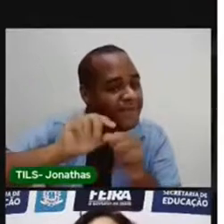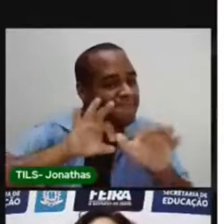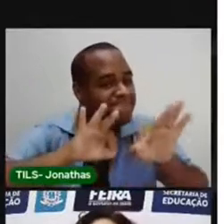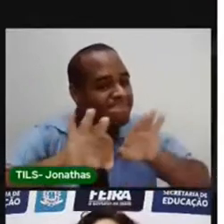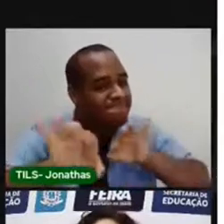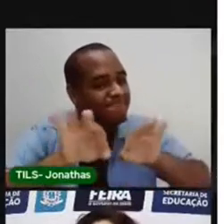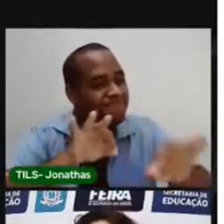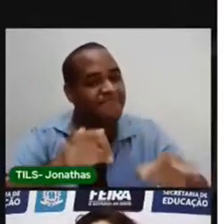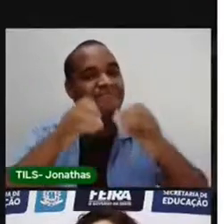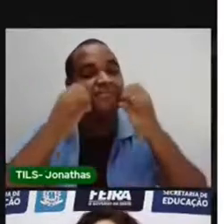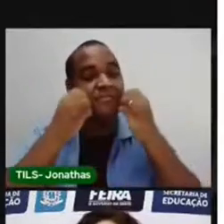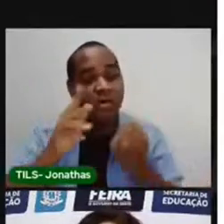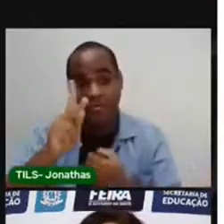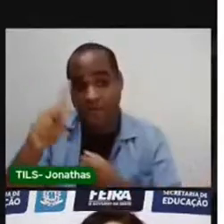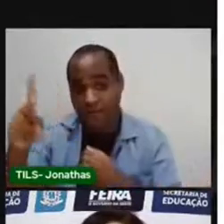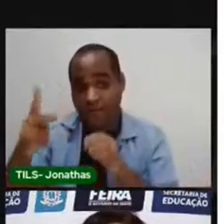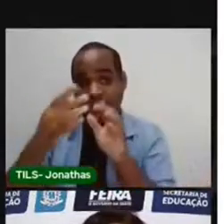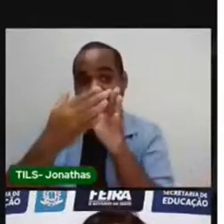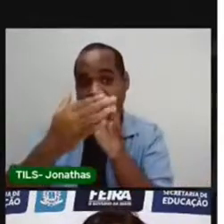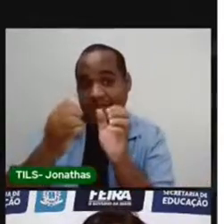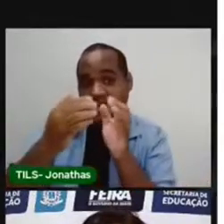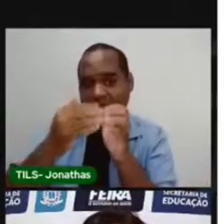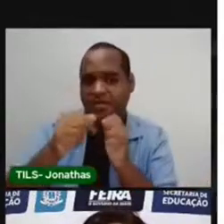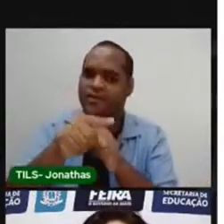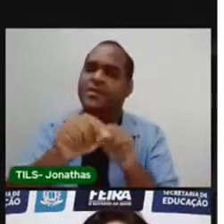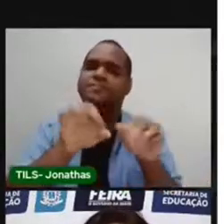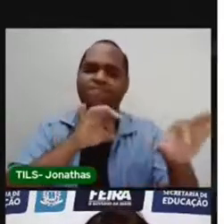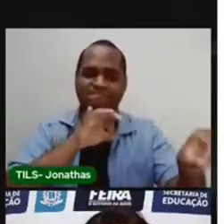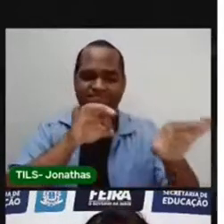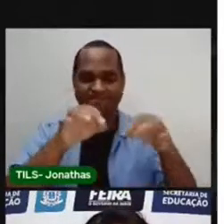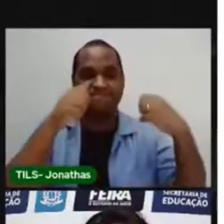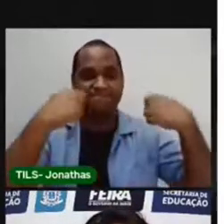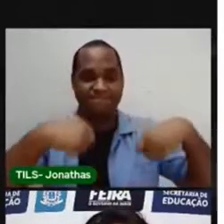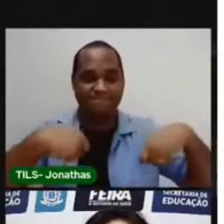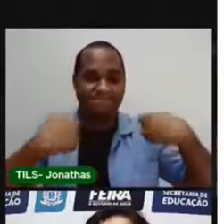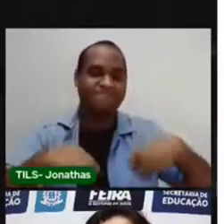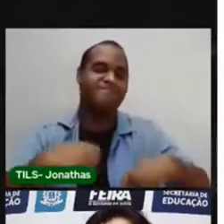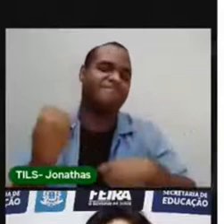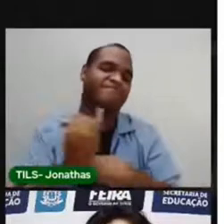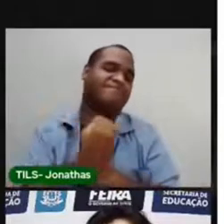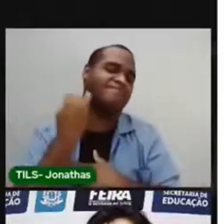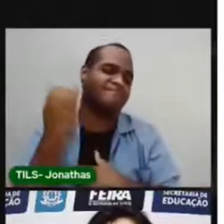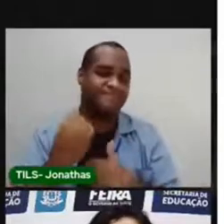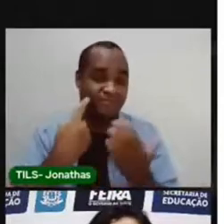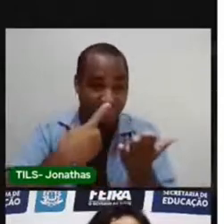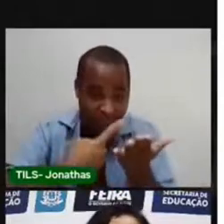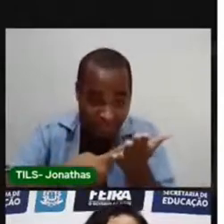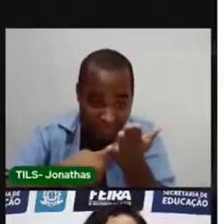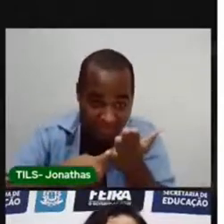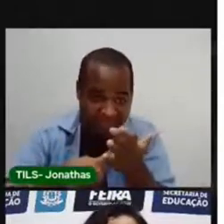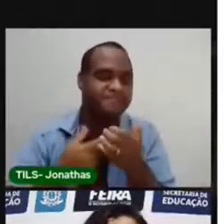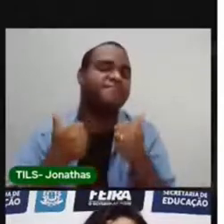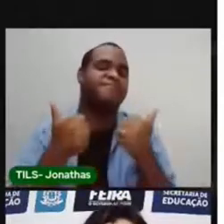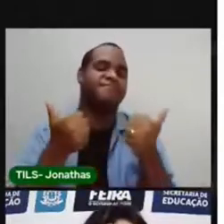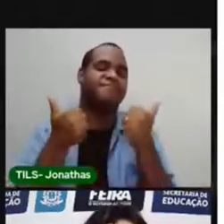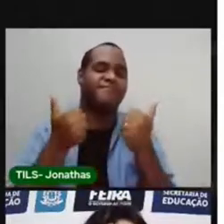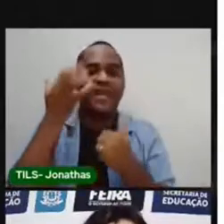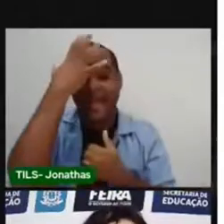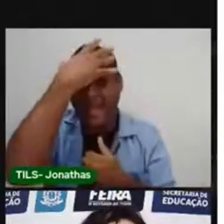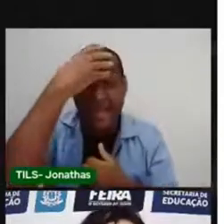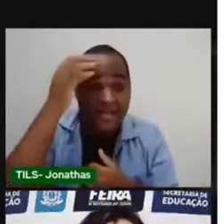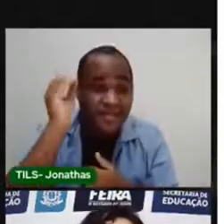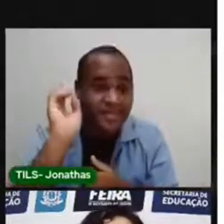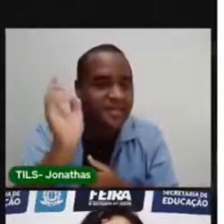atividades que a sua professora enviar para você. Combinado? Muito bem. Não